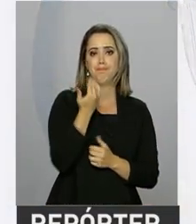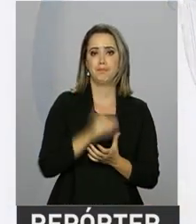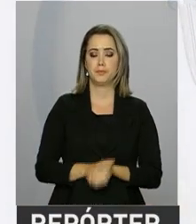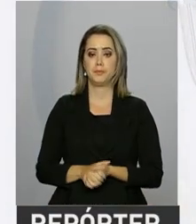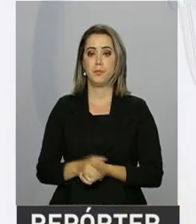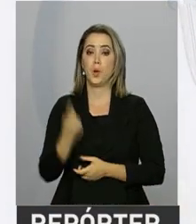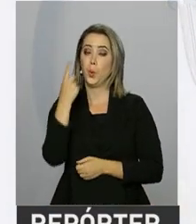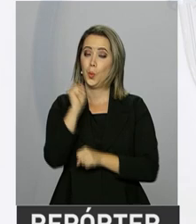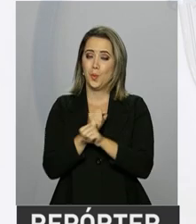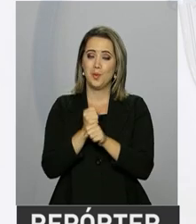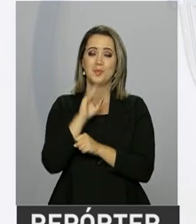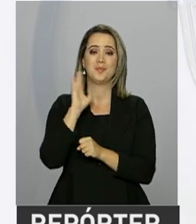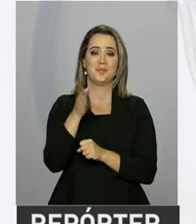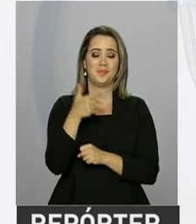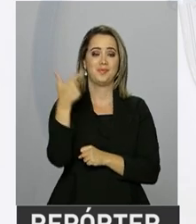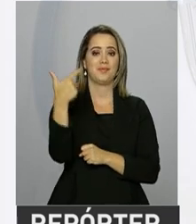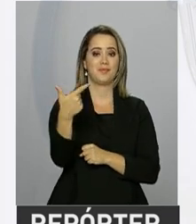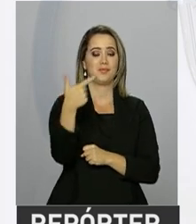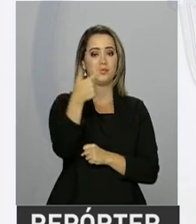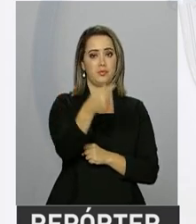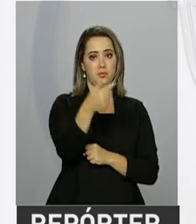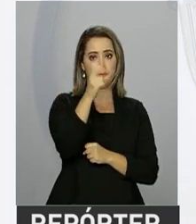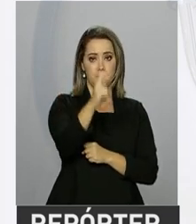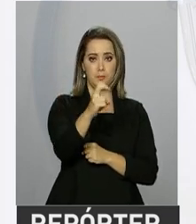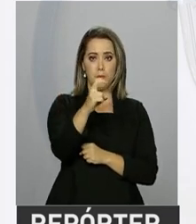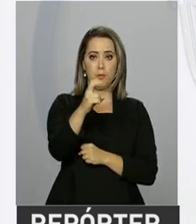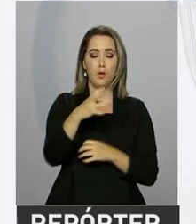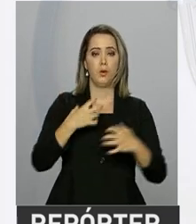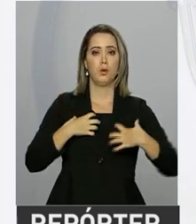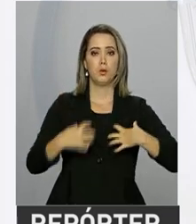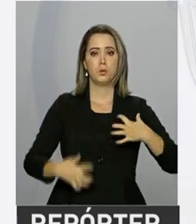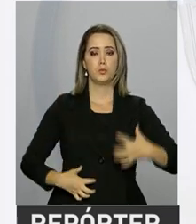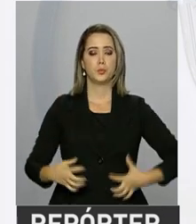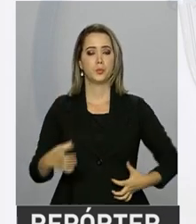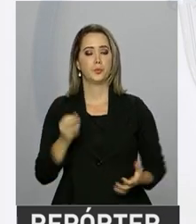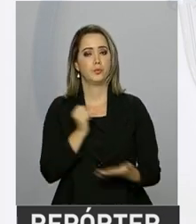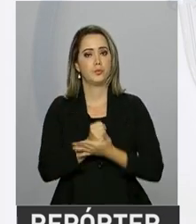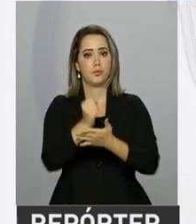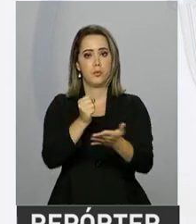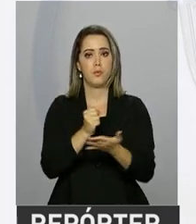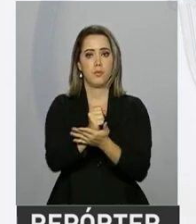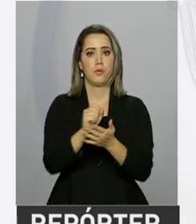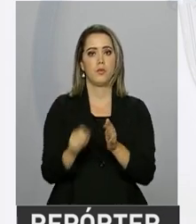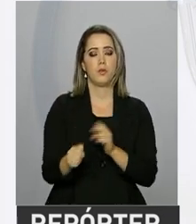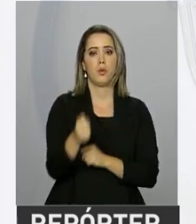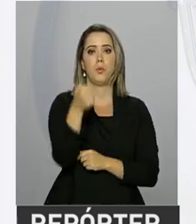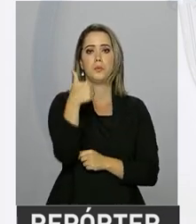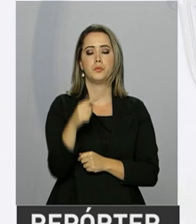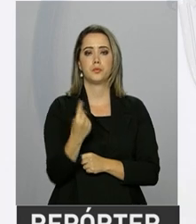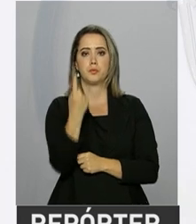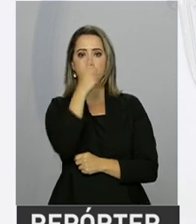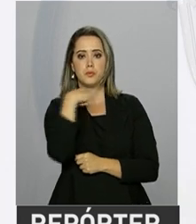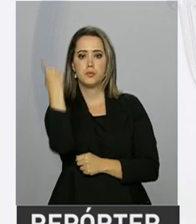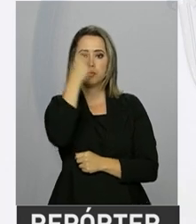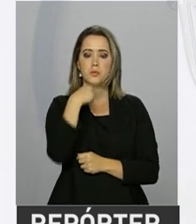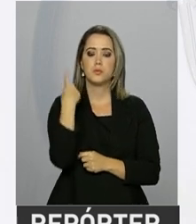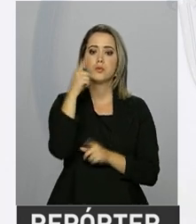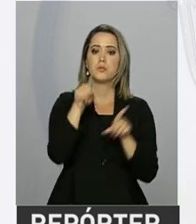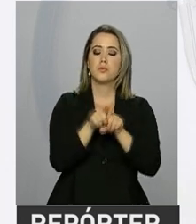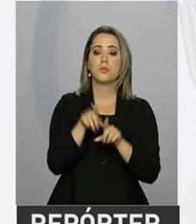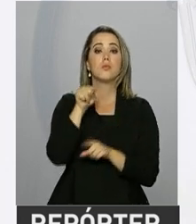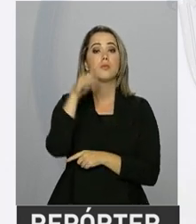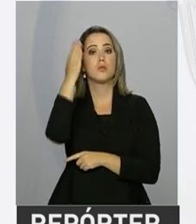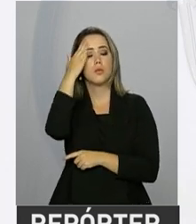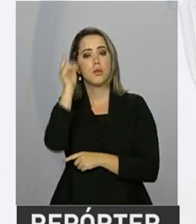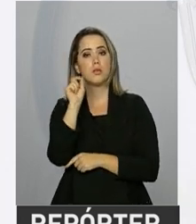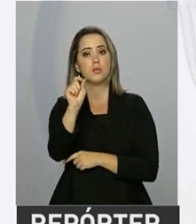aérea brasileira já transportou 275 órgãos para doação em quase 1000 horas de voo pelo país para se ter uma